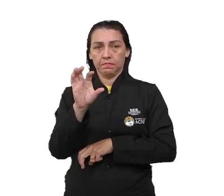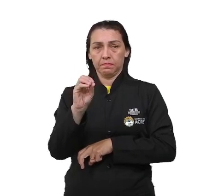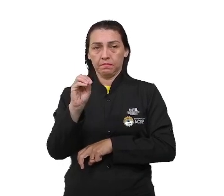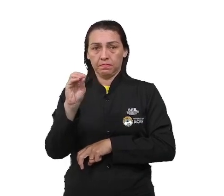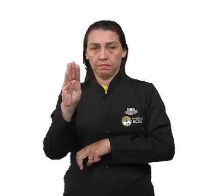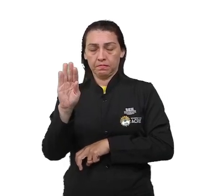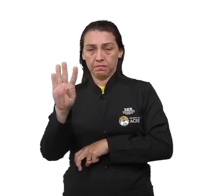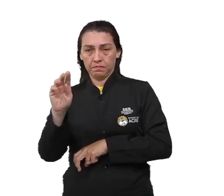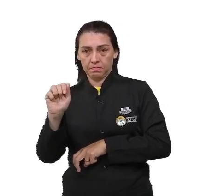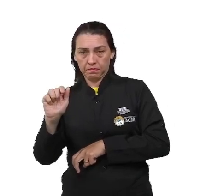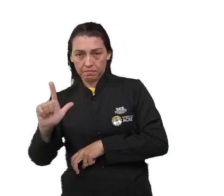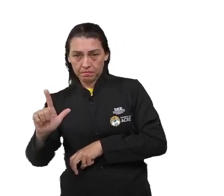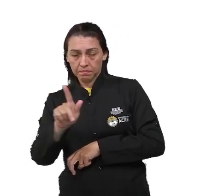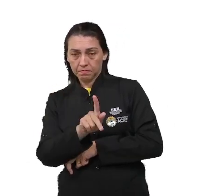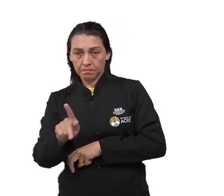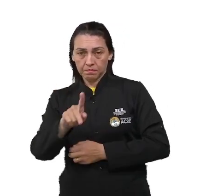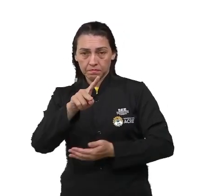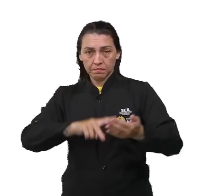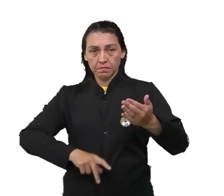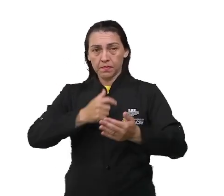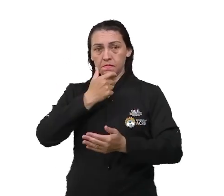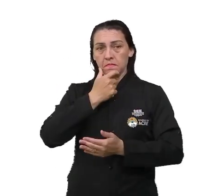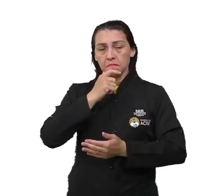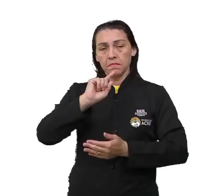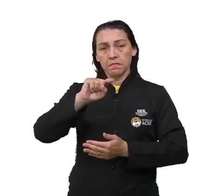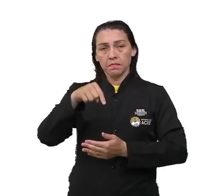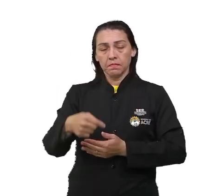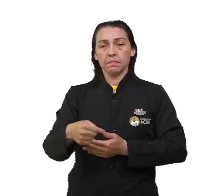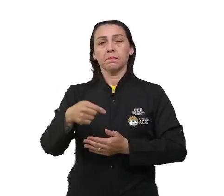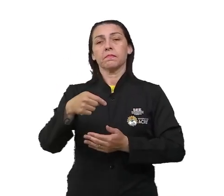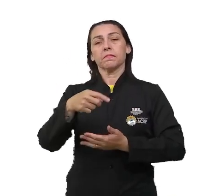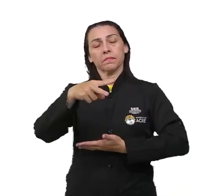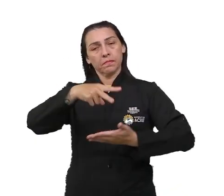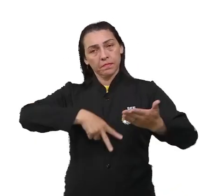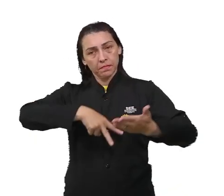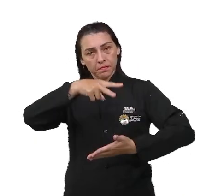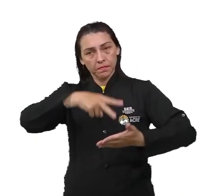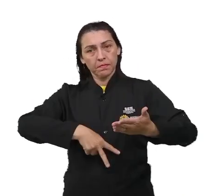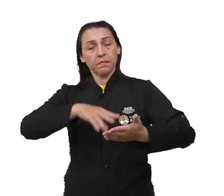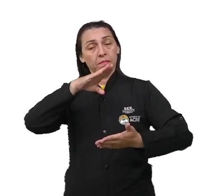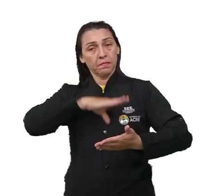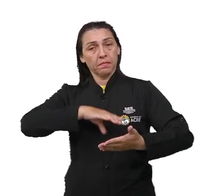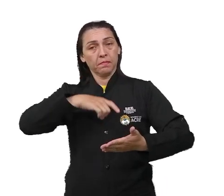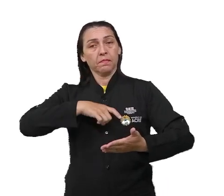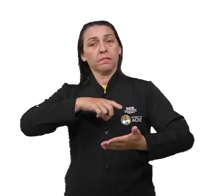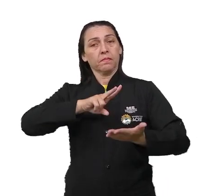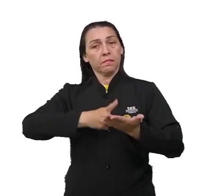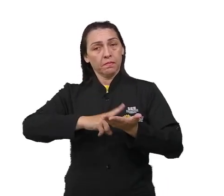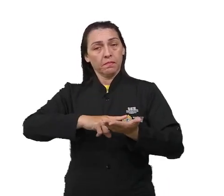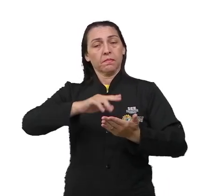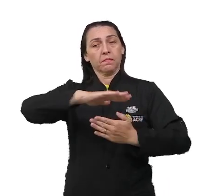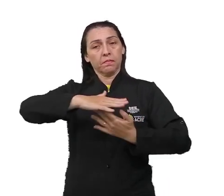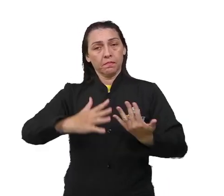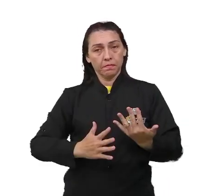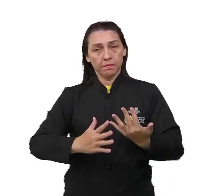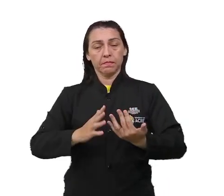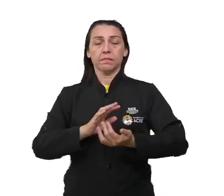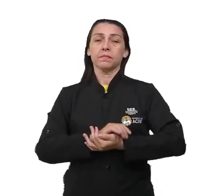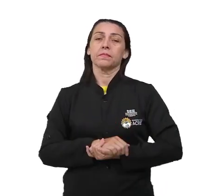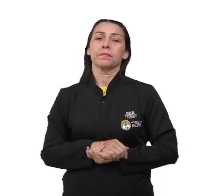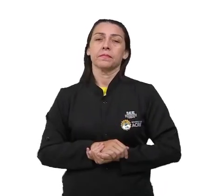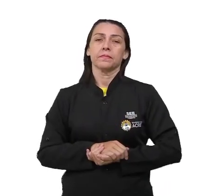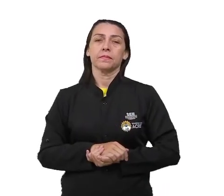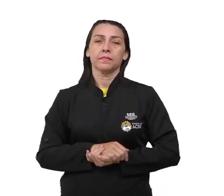team sport played by two teams of 11 players on a rectangular field